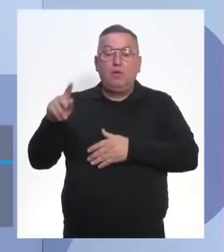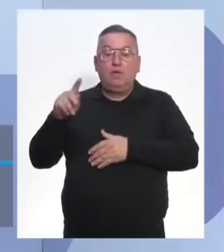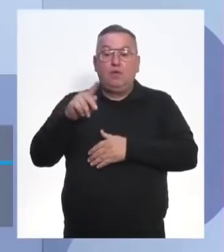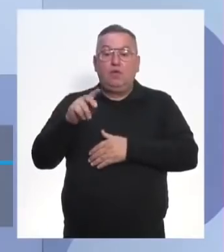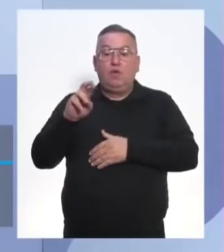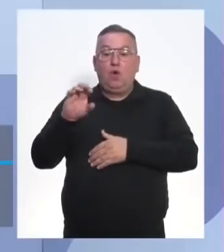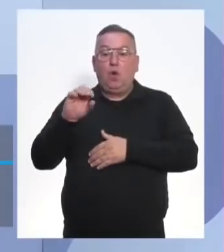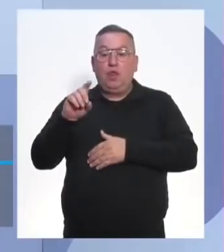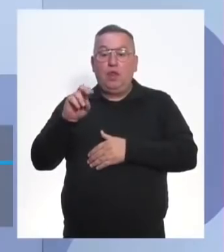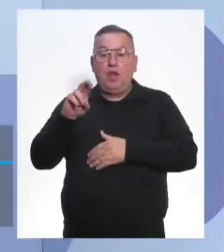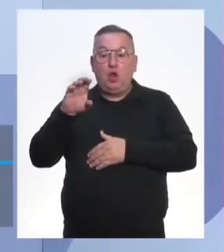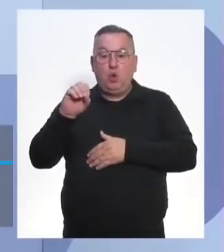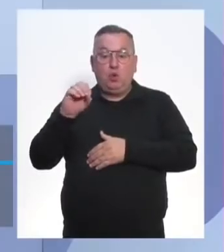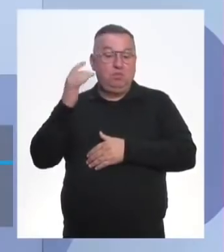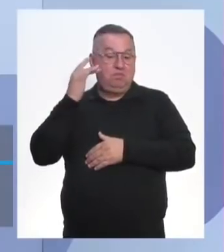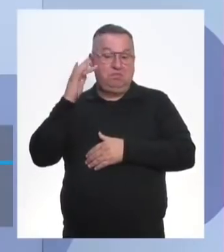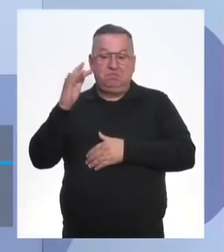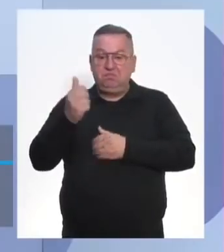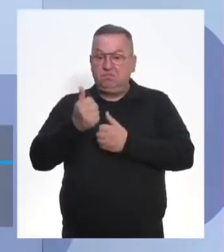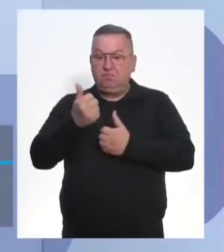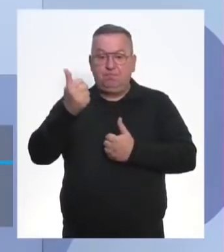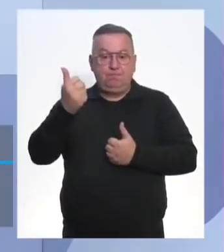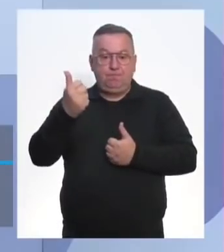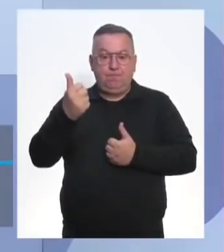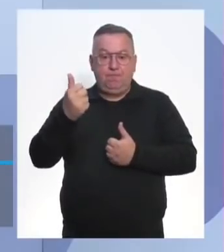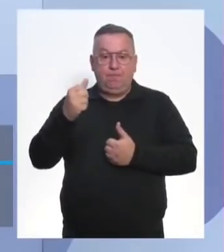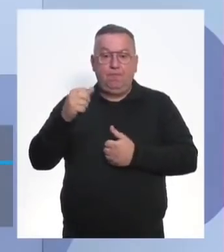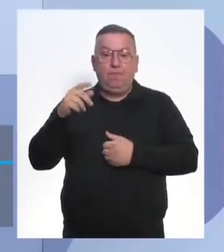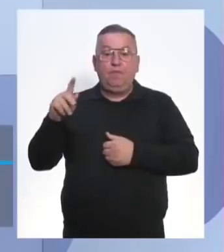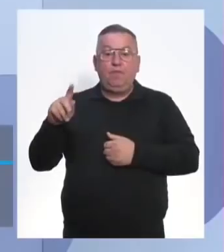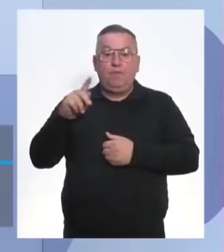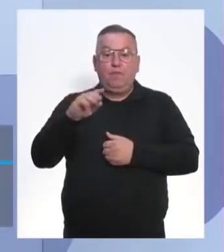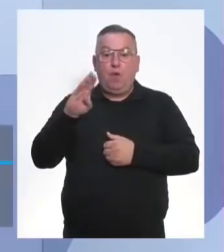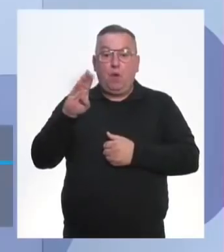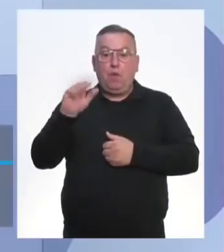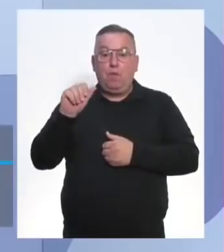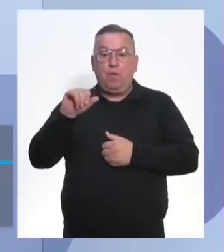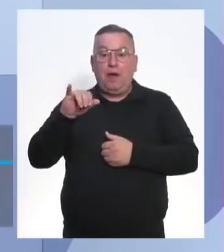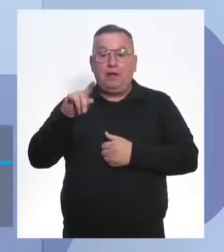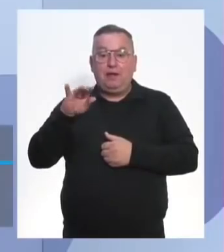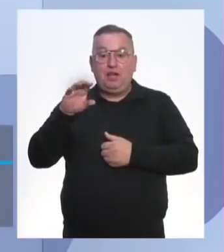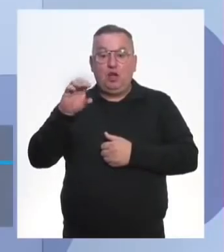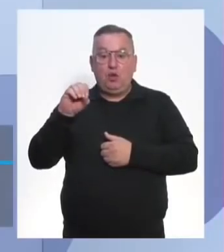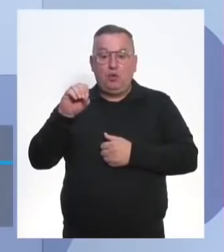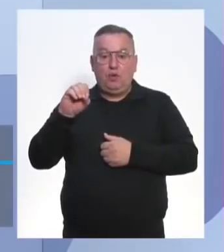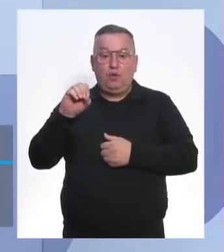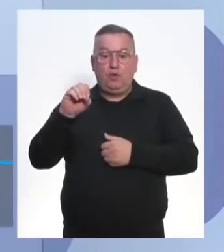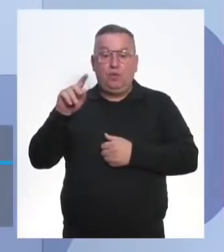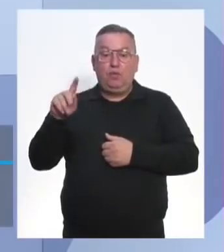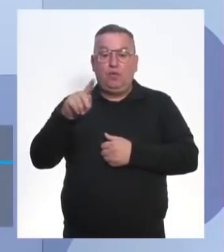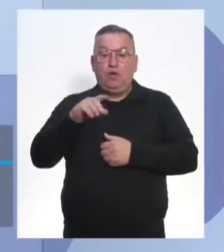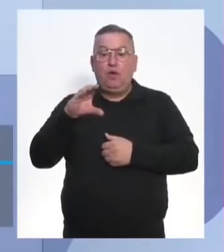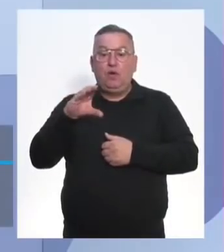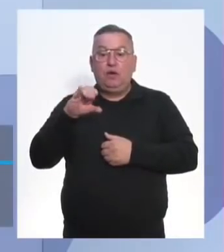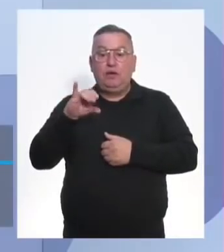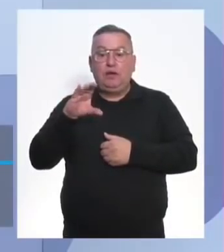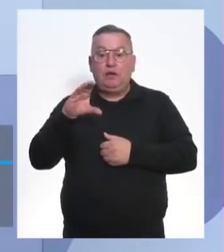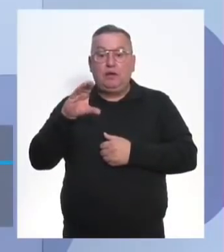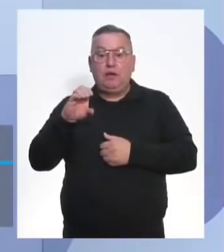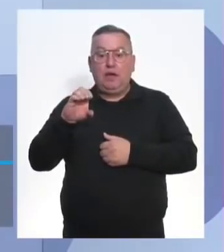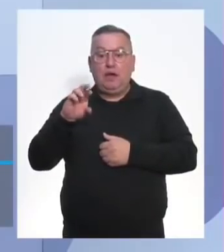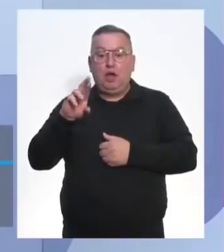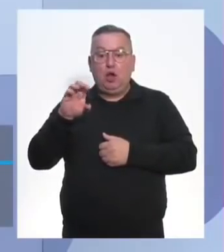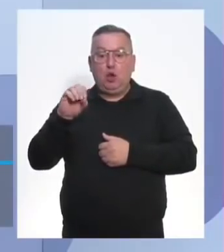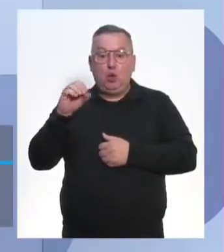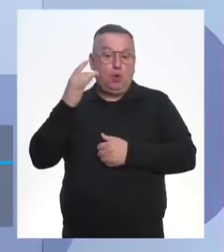Rodrigo, não sei qual é a diretoria. Professor Basílio Bosniak, com o professor Cícero, também não sei